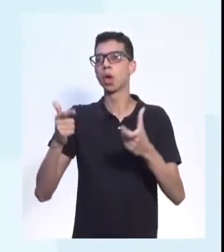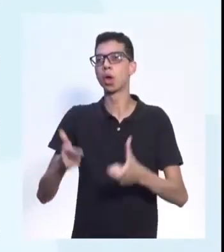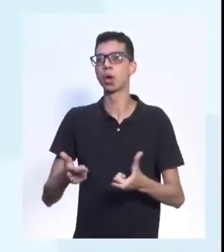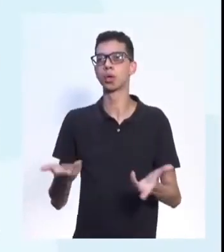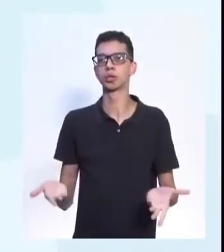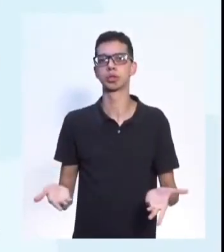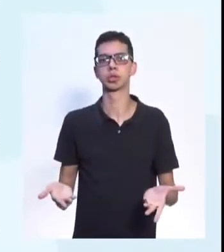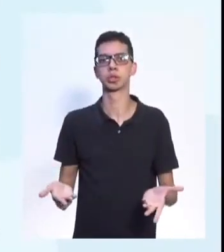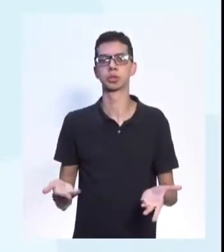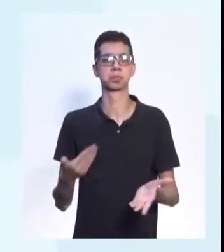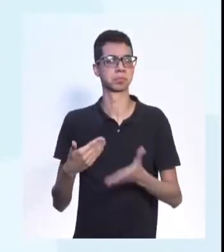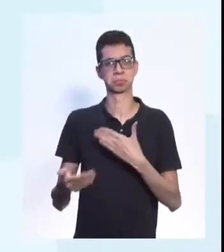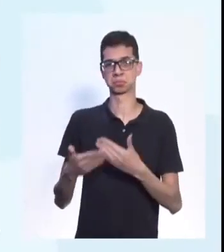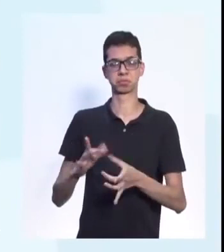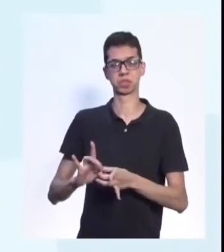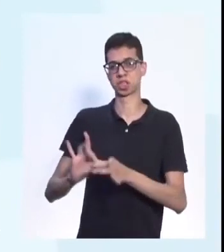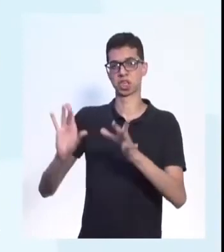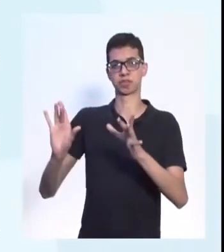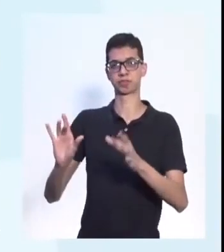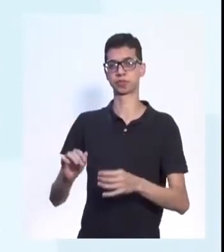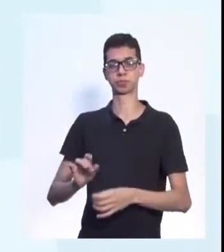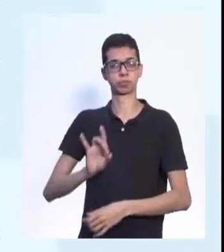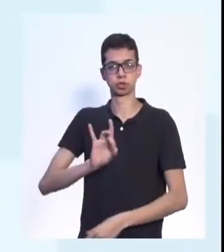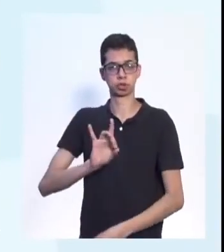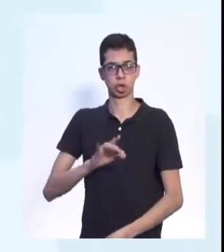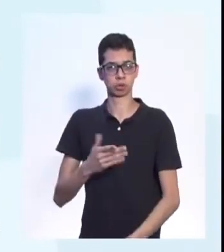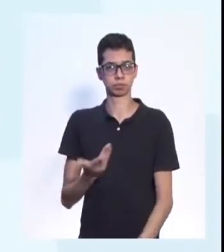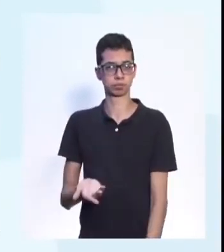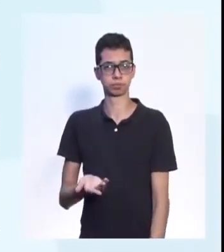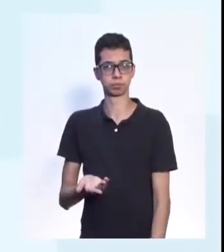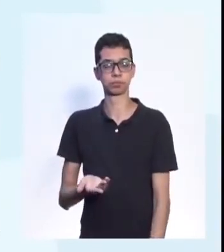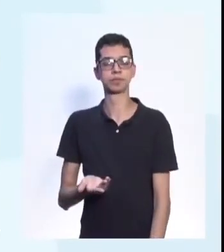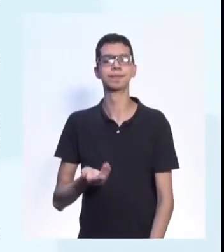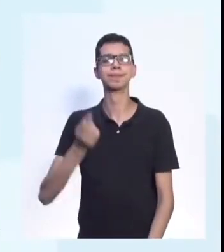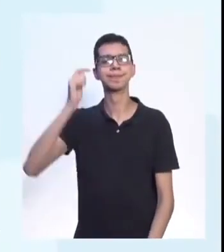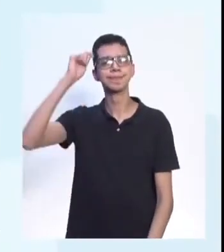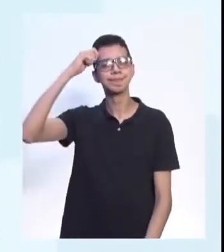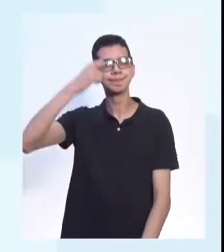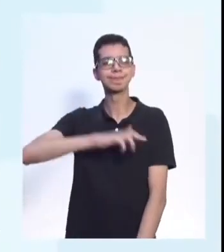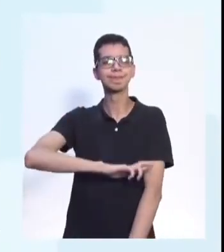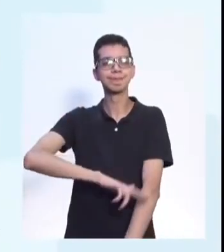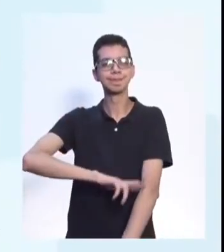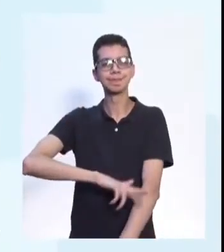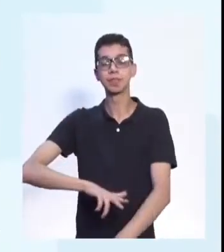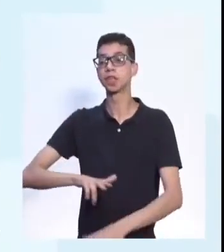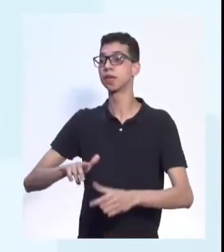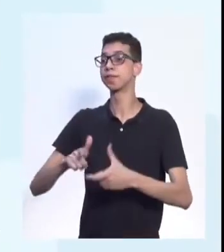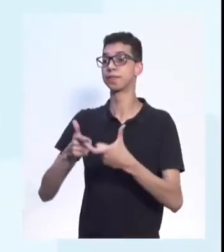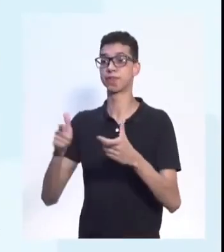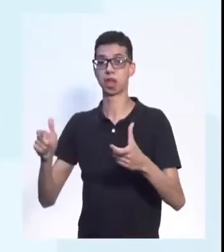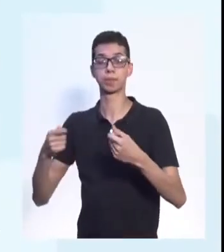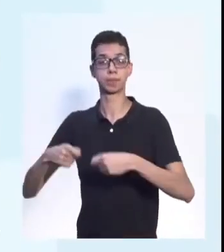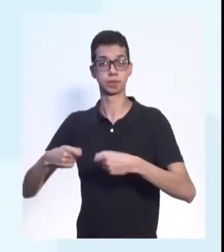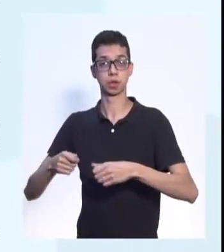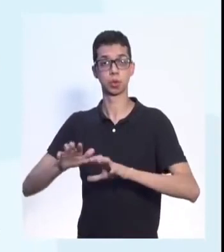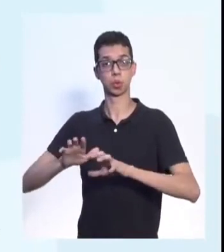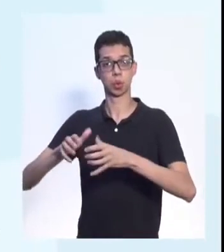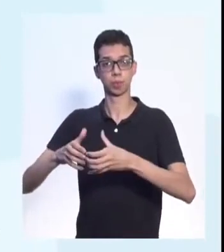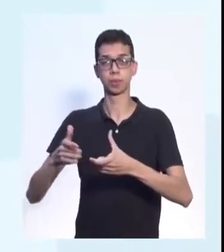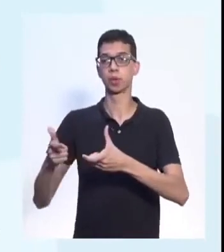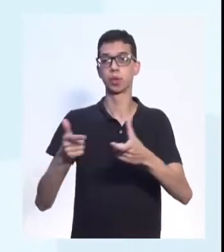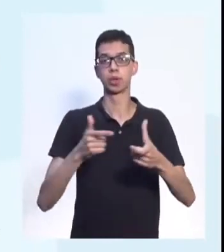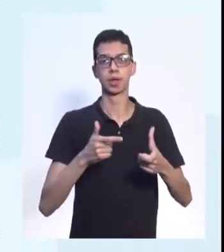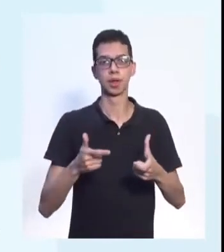está livre e é isso que tem para fazer. Então, muitos negros começaram a ter que habitar comunidades, né, que, por